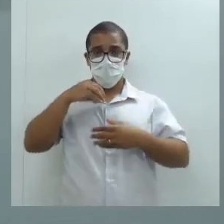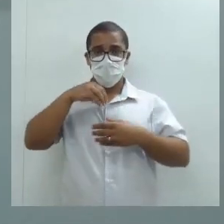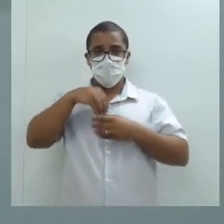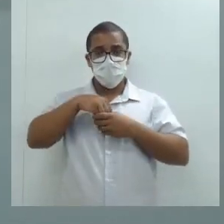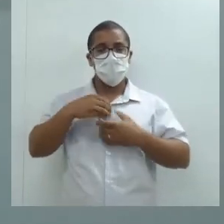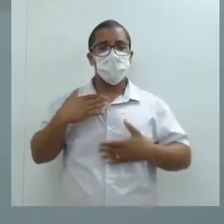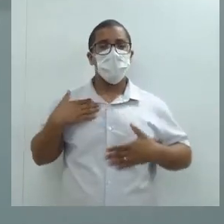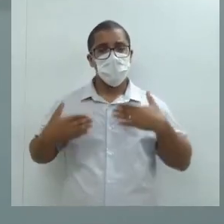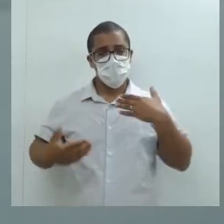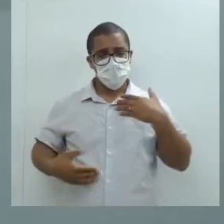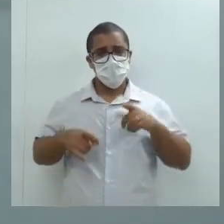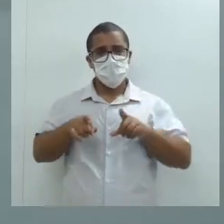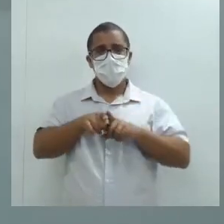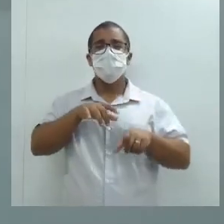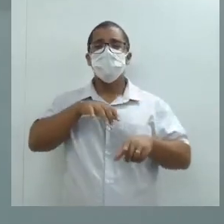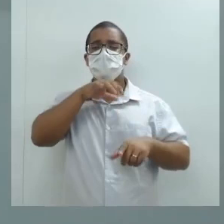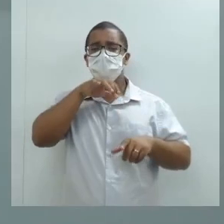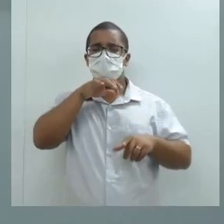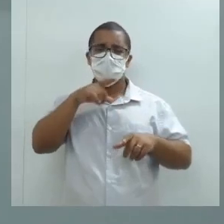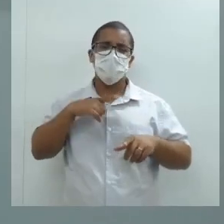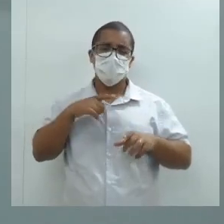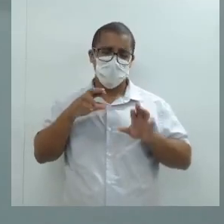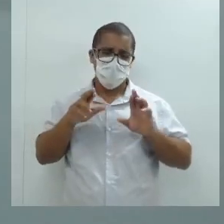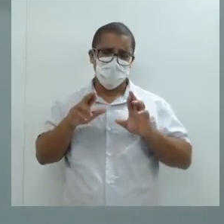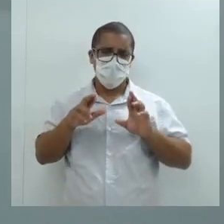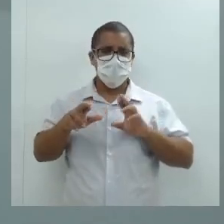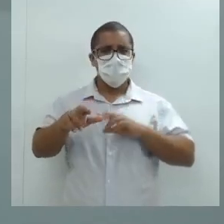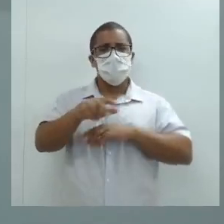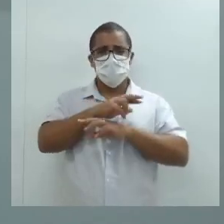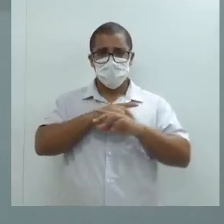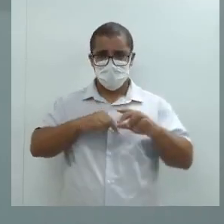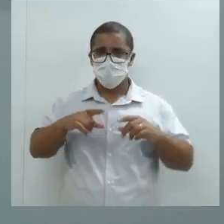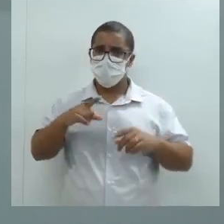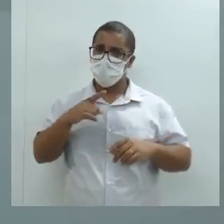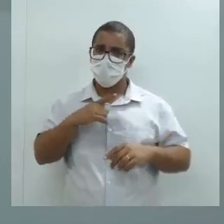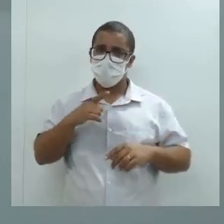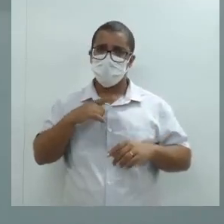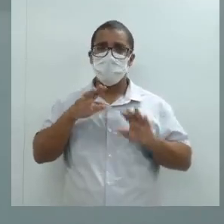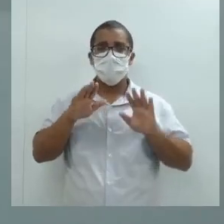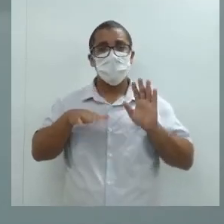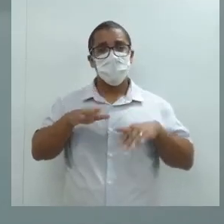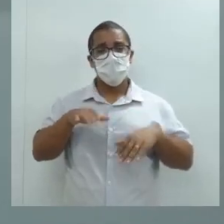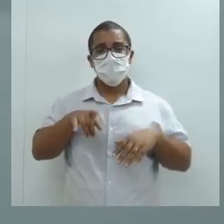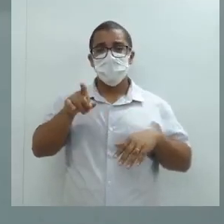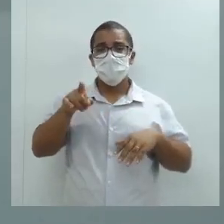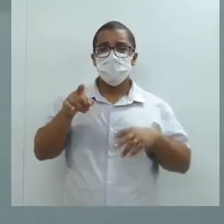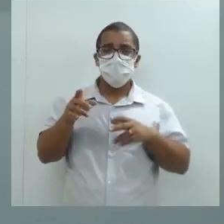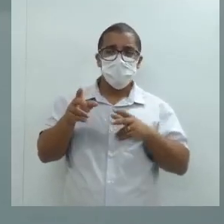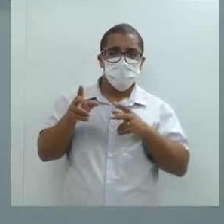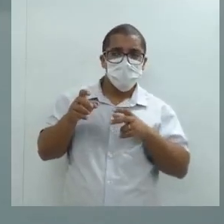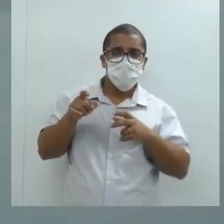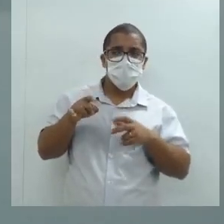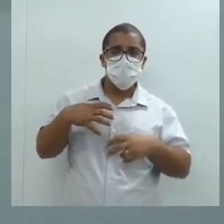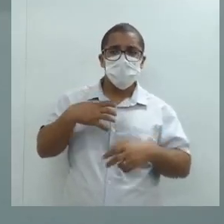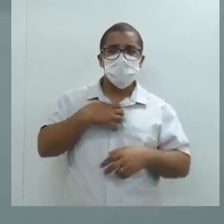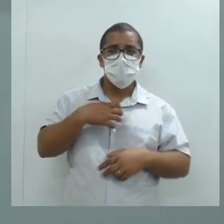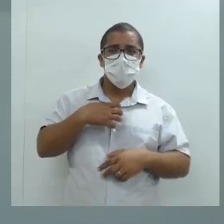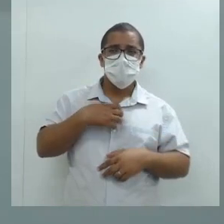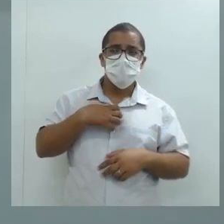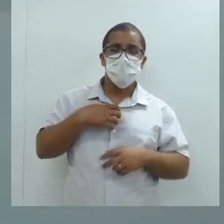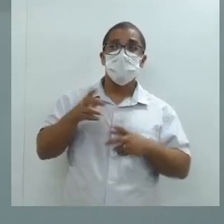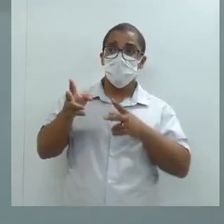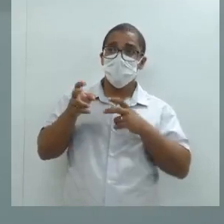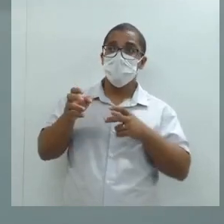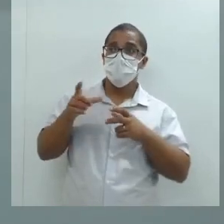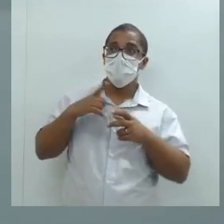nos animais, existe essa predisposição para ter atração tanto pelo sexo